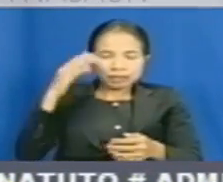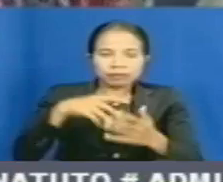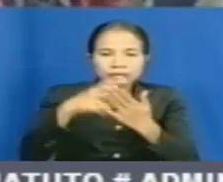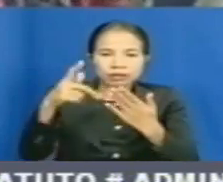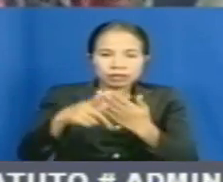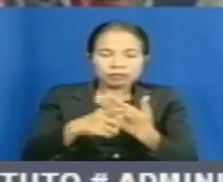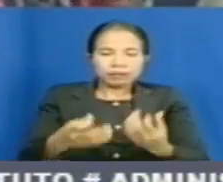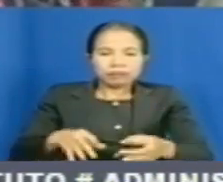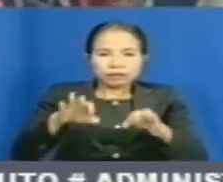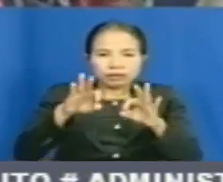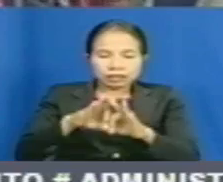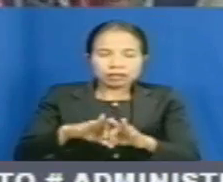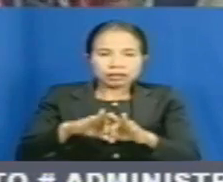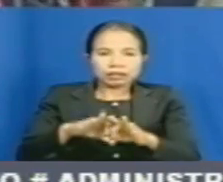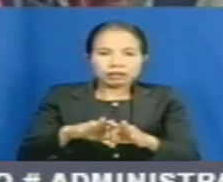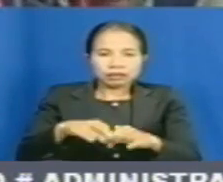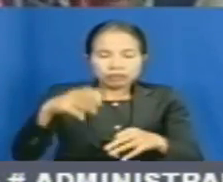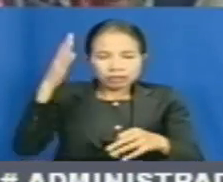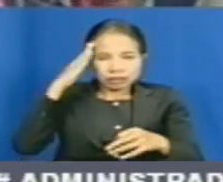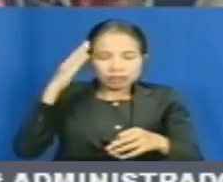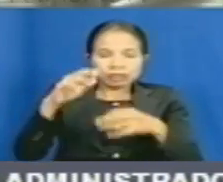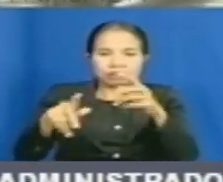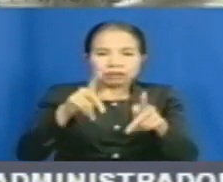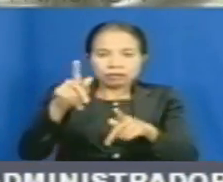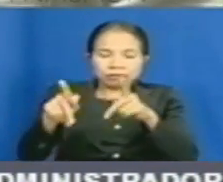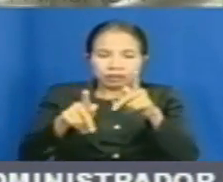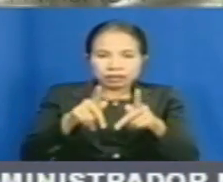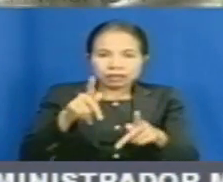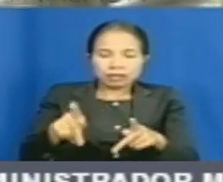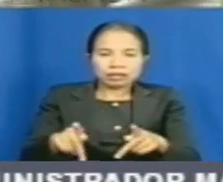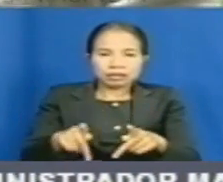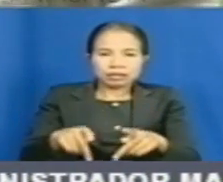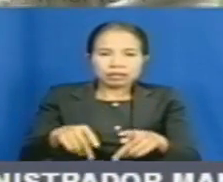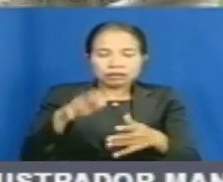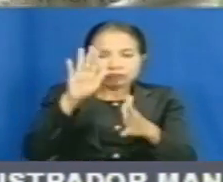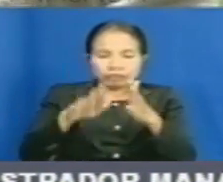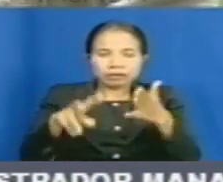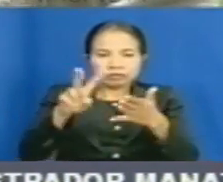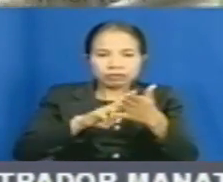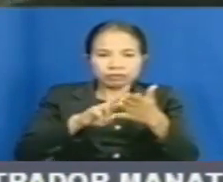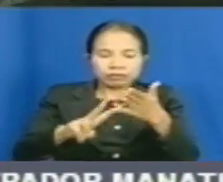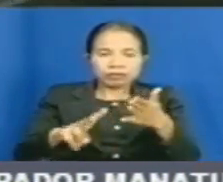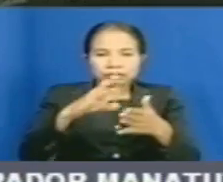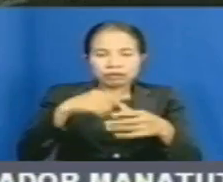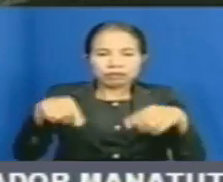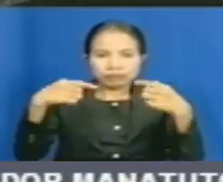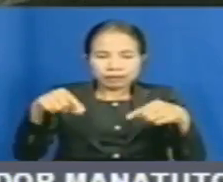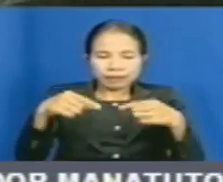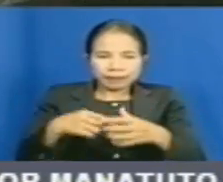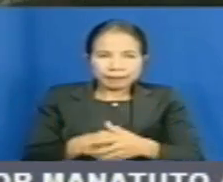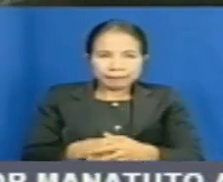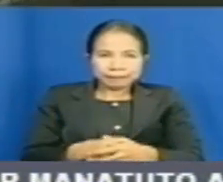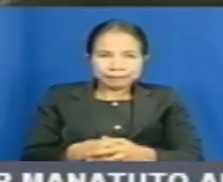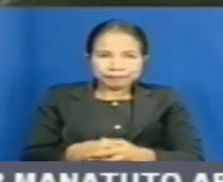programa né importante, onde habita conhecimento comunidade, onde reduz conflito, não violência. Nessa altura, ele